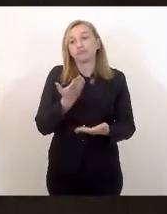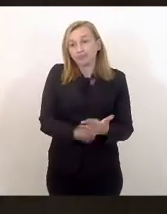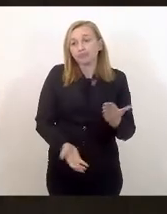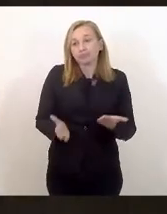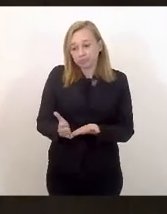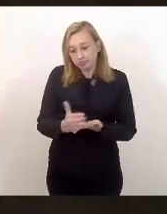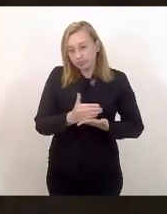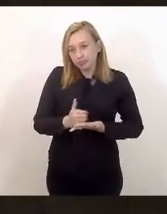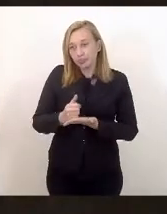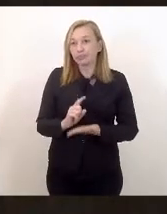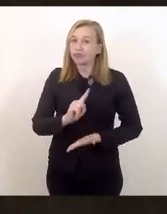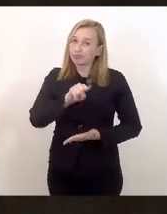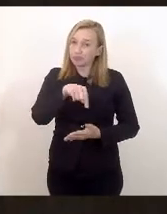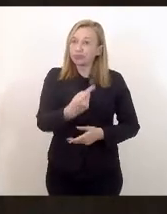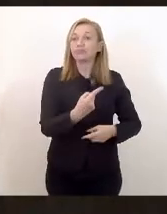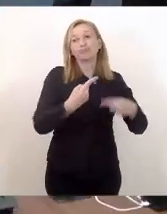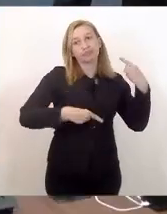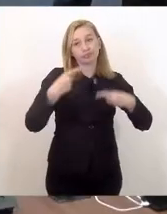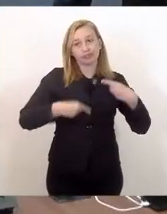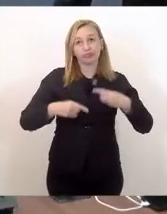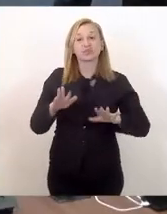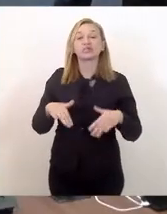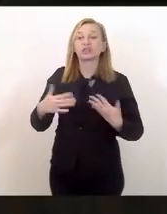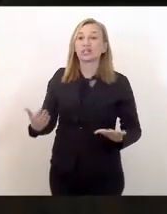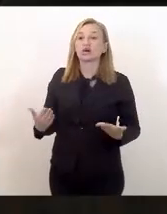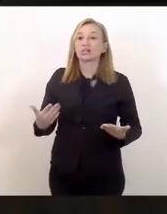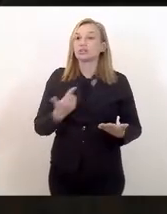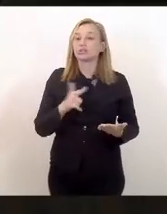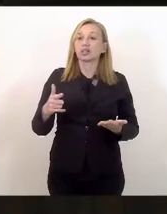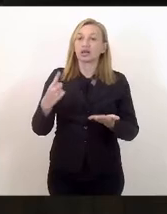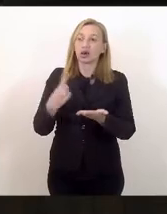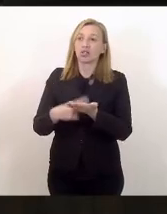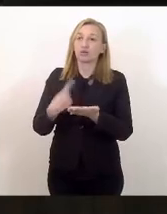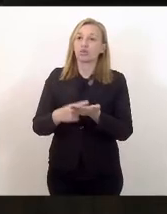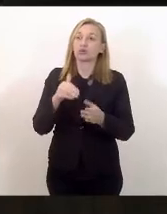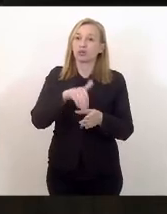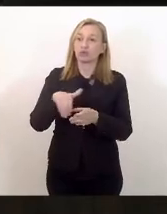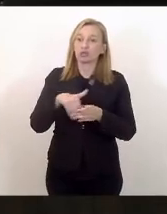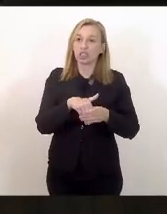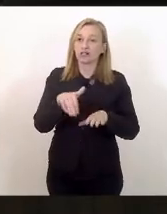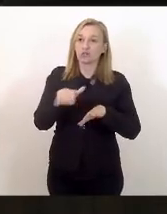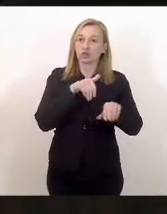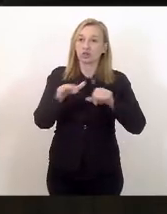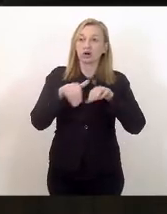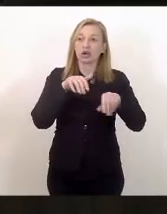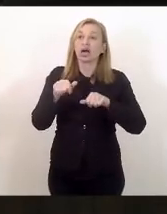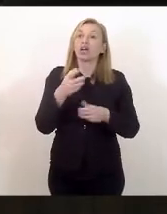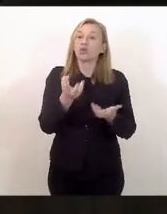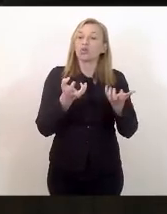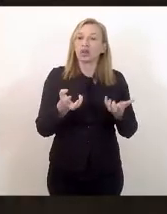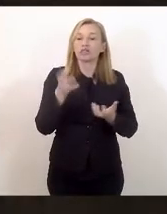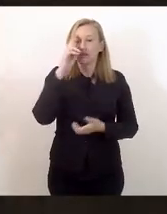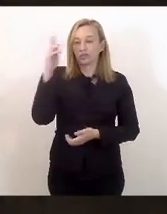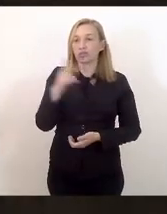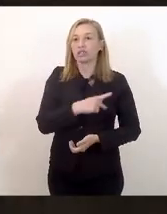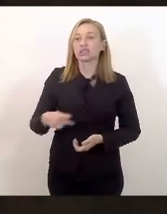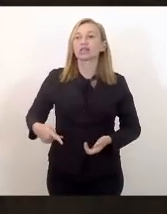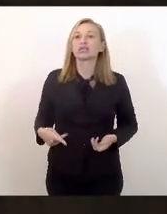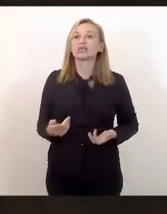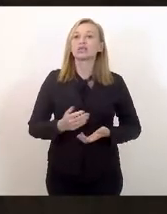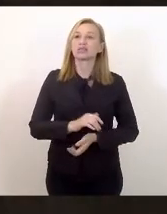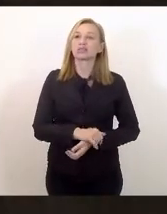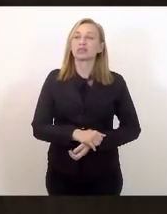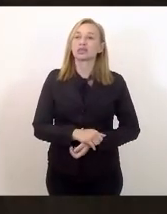arrecadação. É outra discussão. Então, se não há acordo, vamos votar, vamos chamar. Agora, o que então, eu quero, presidente, é